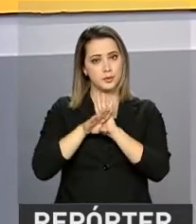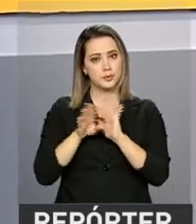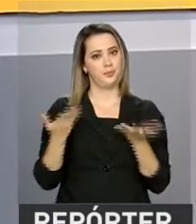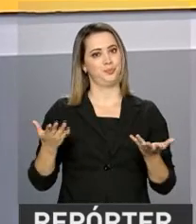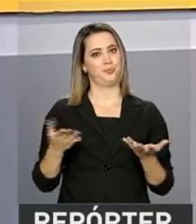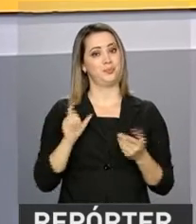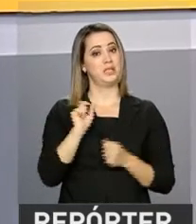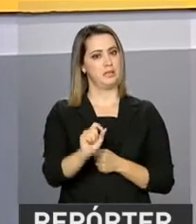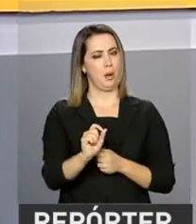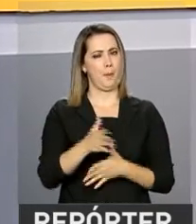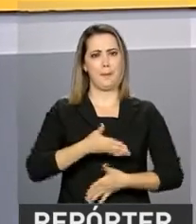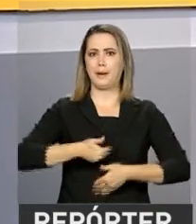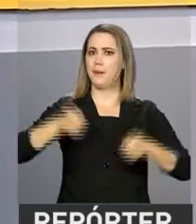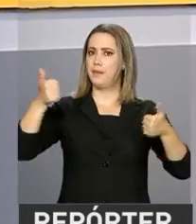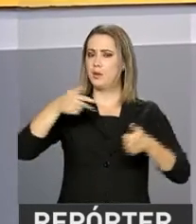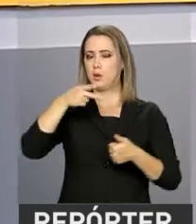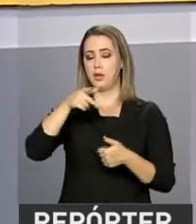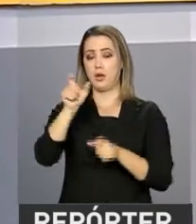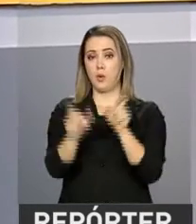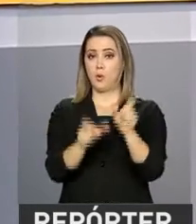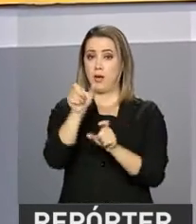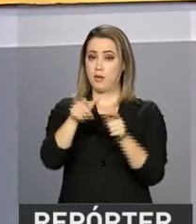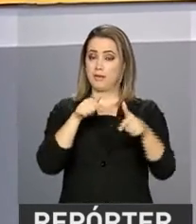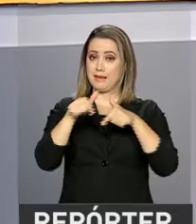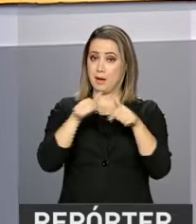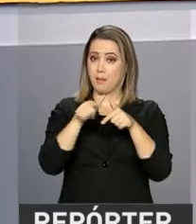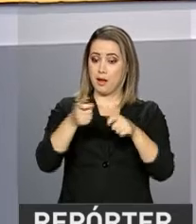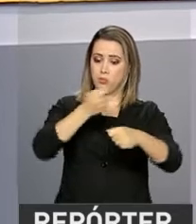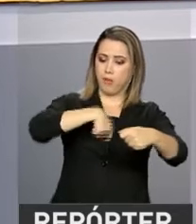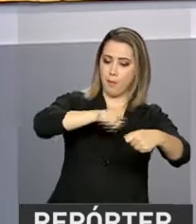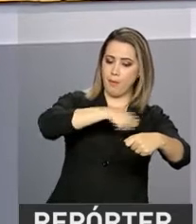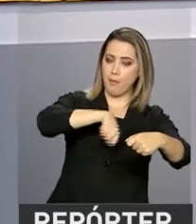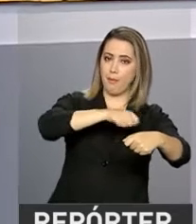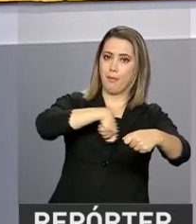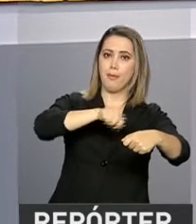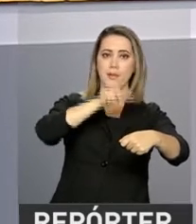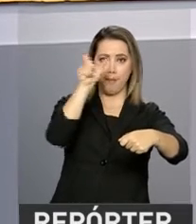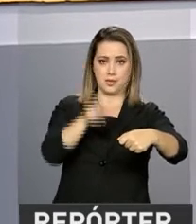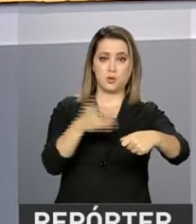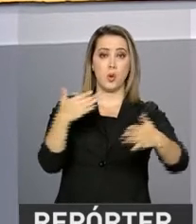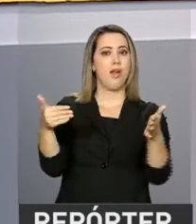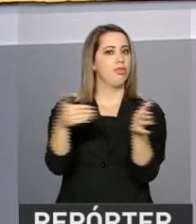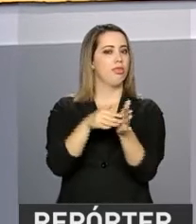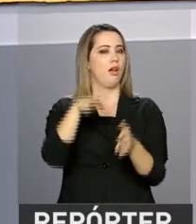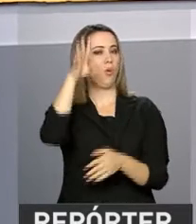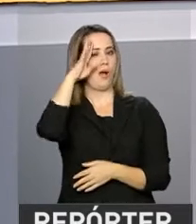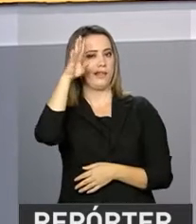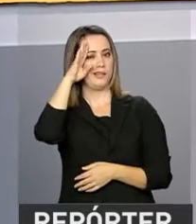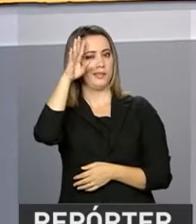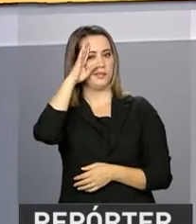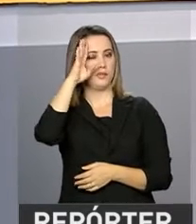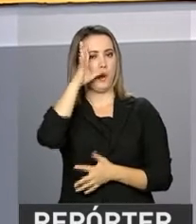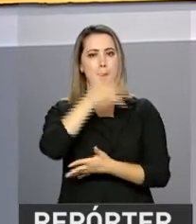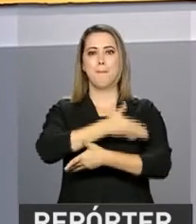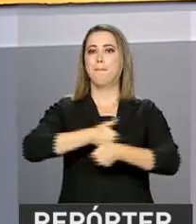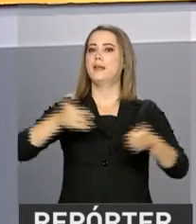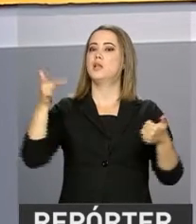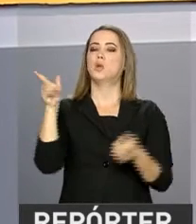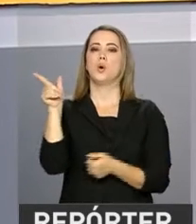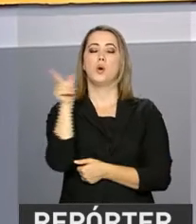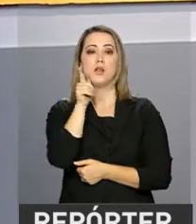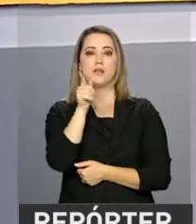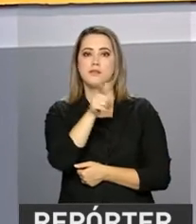para valorizar o trabalho das merendeiras estão abertas até esta quarta feira as inscrições para o concurso melhores receitas